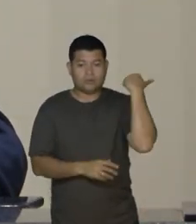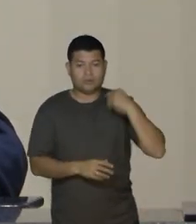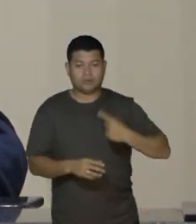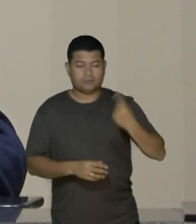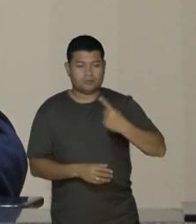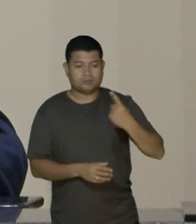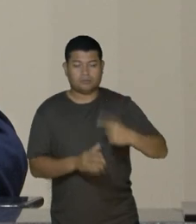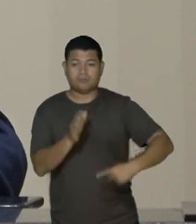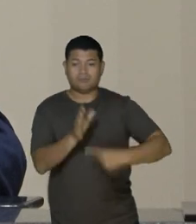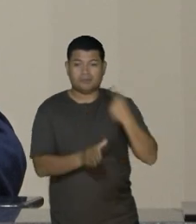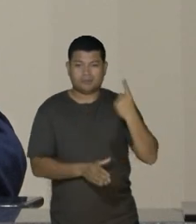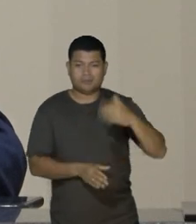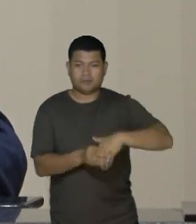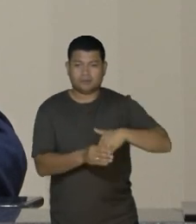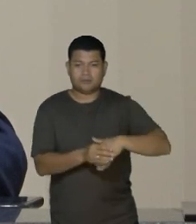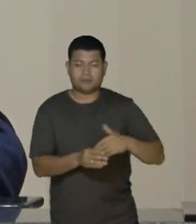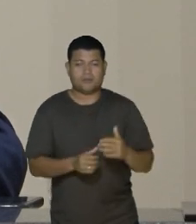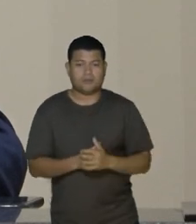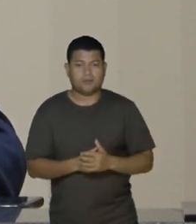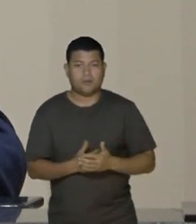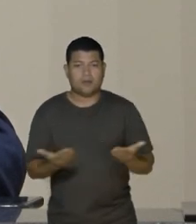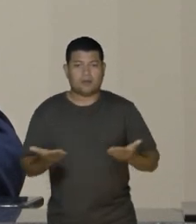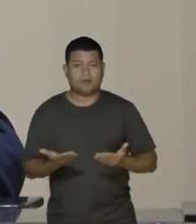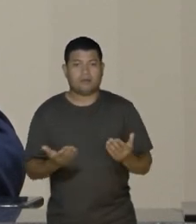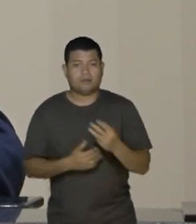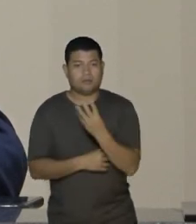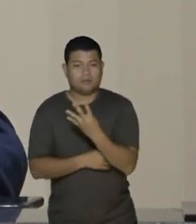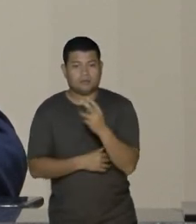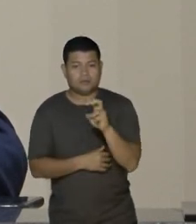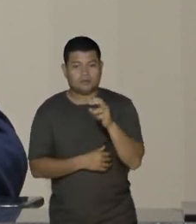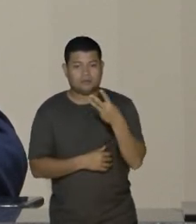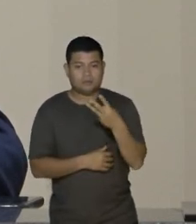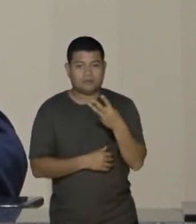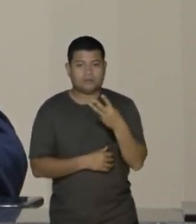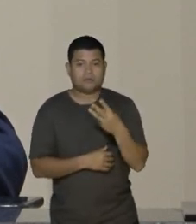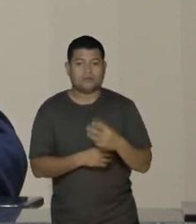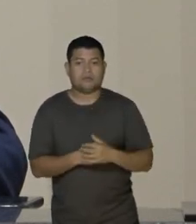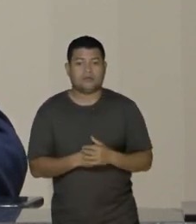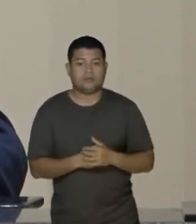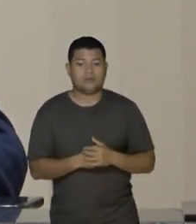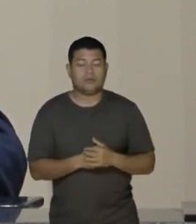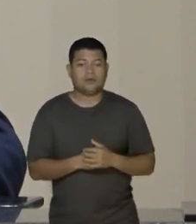do projeto de lei 453, que altera a lei